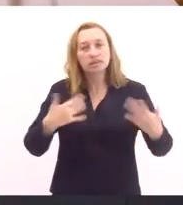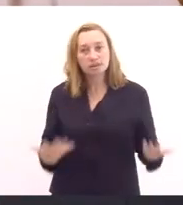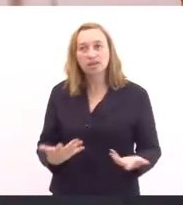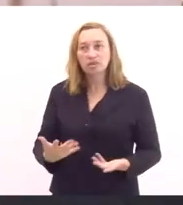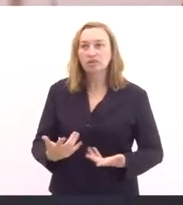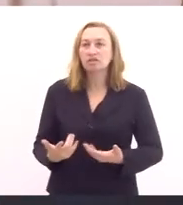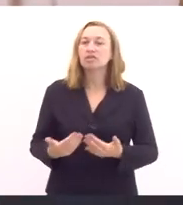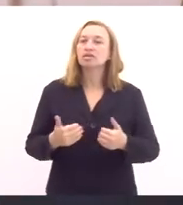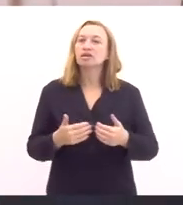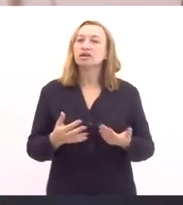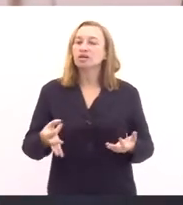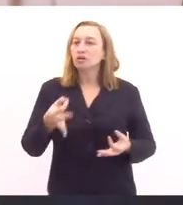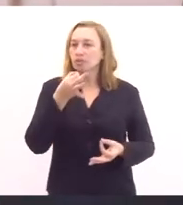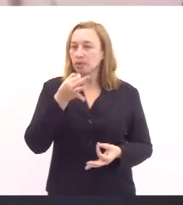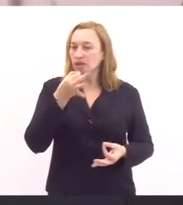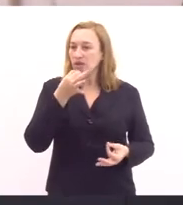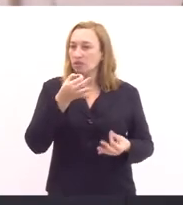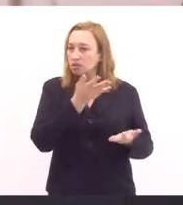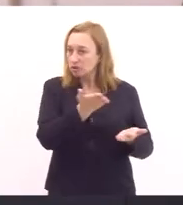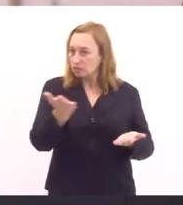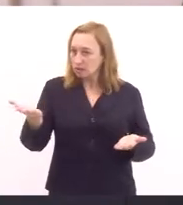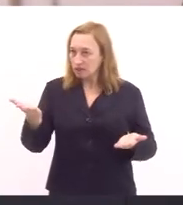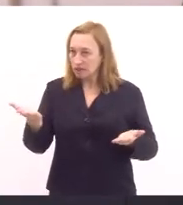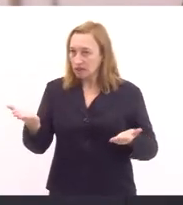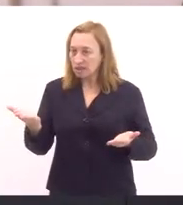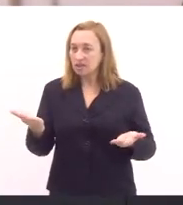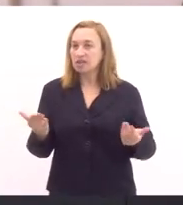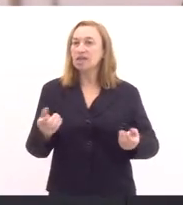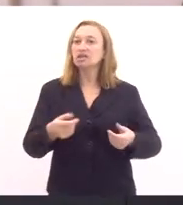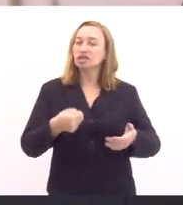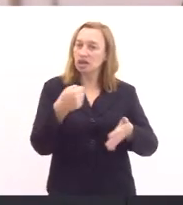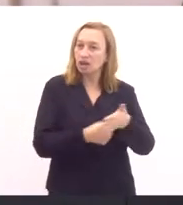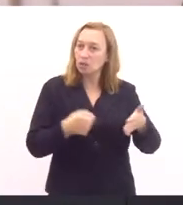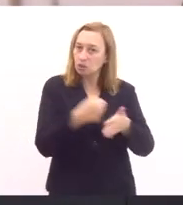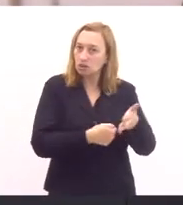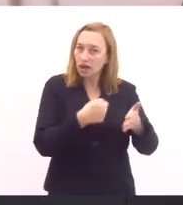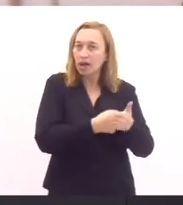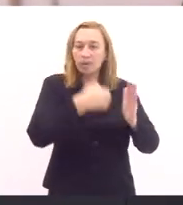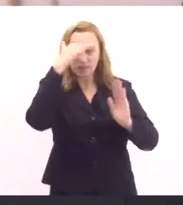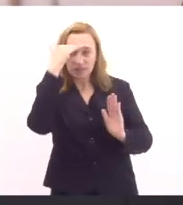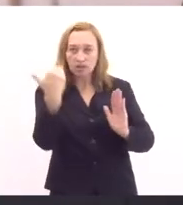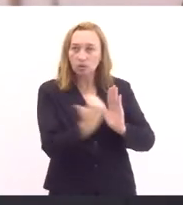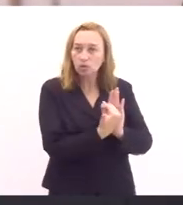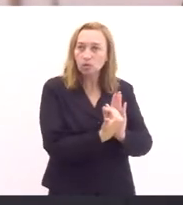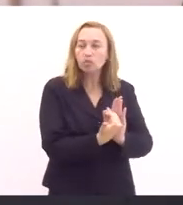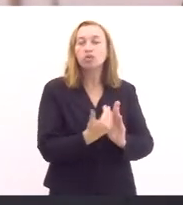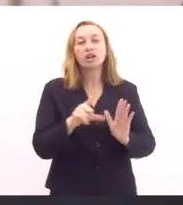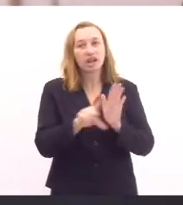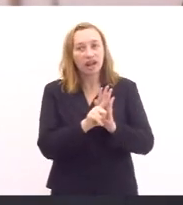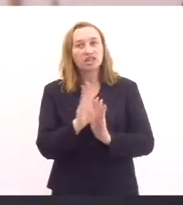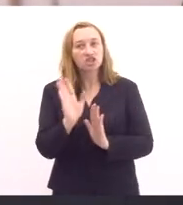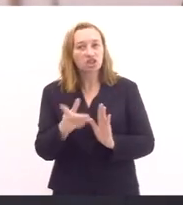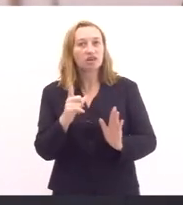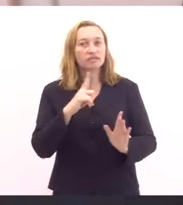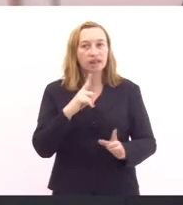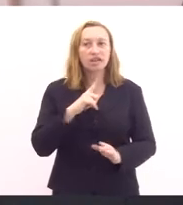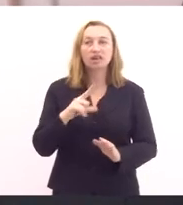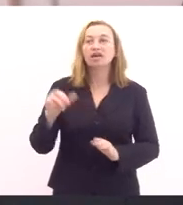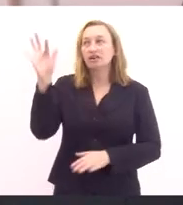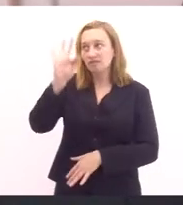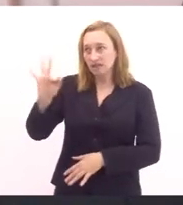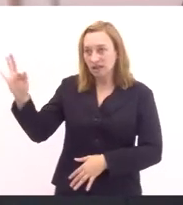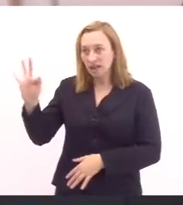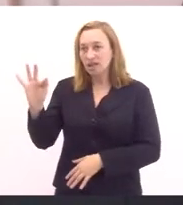está aqui aberto a sugestões que forem dadas que a gente quer brigar para que se cumpra um leis que já existem federais